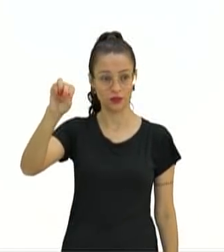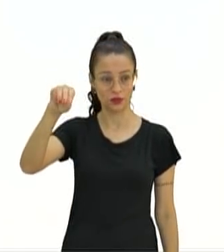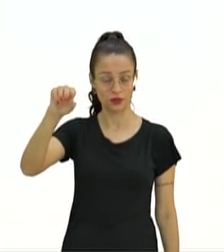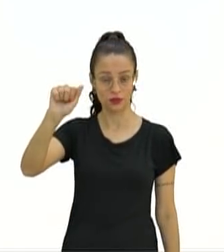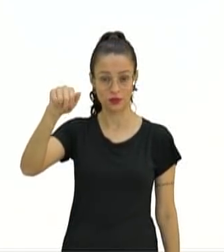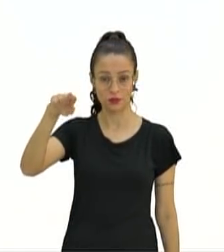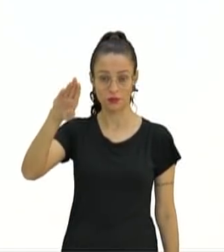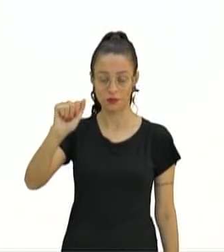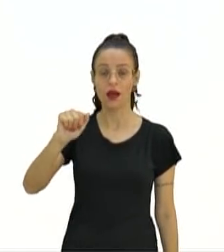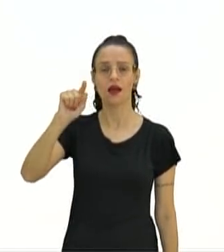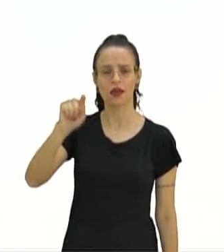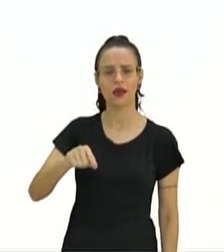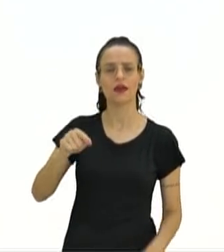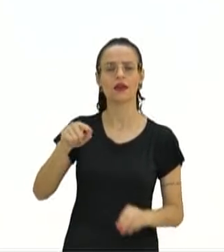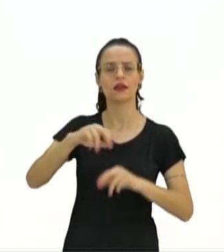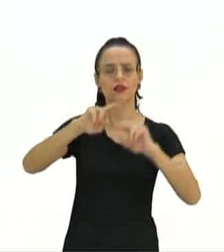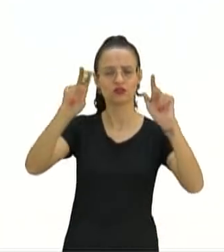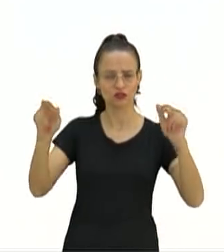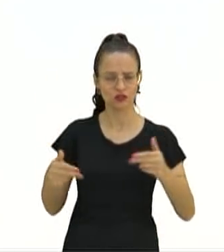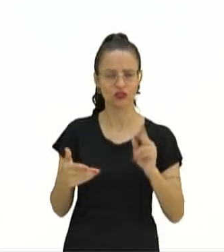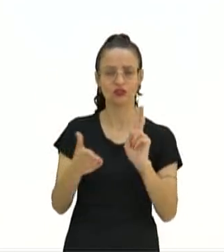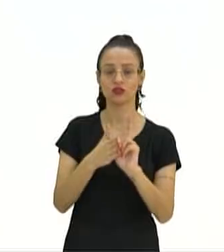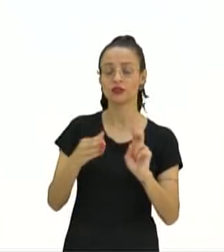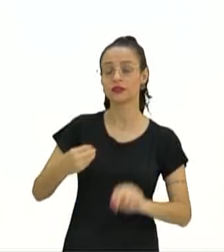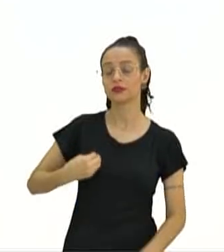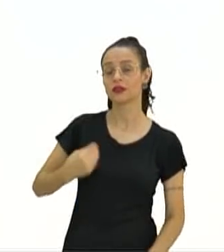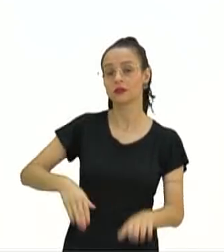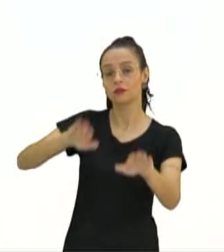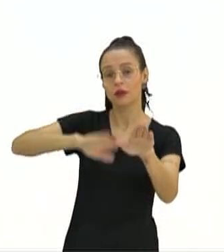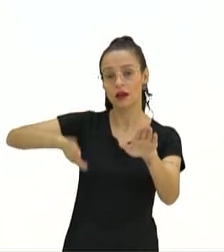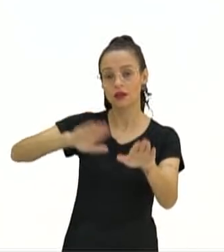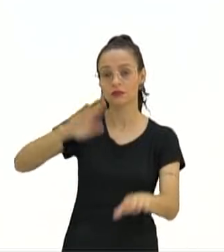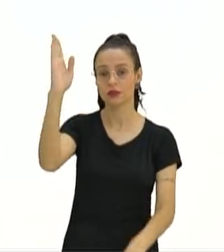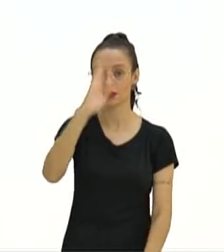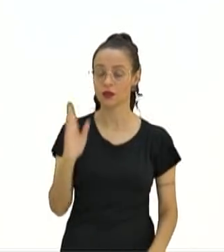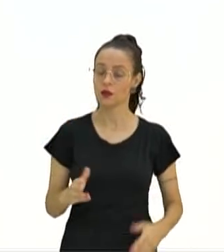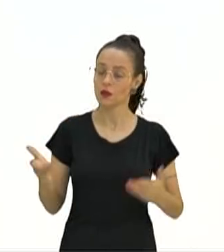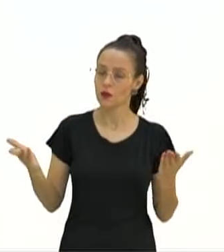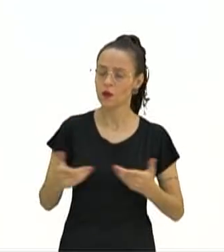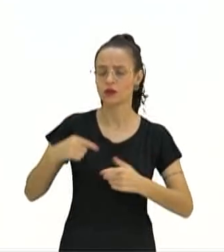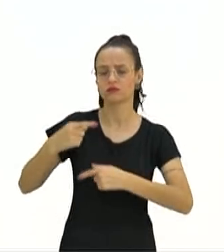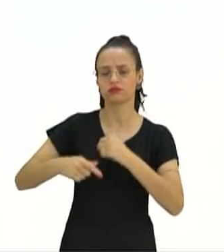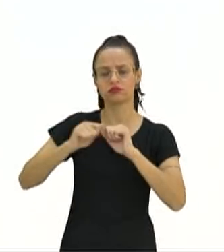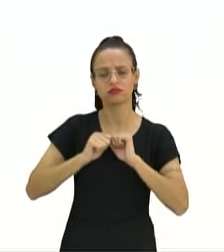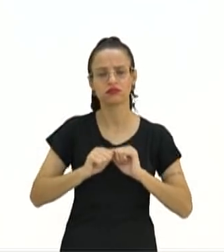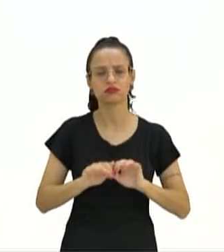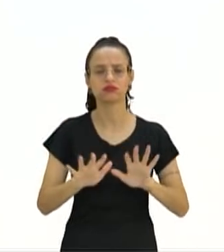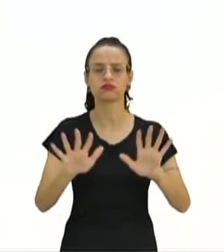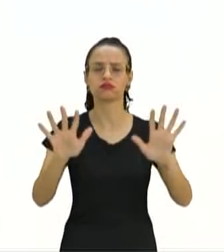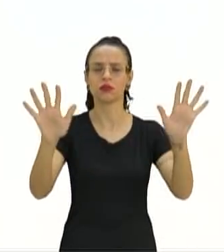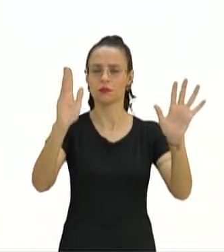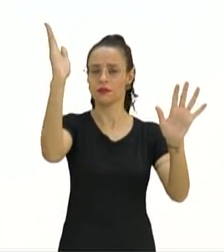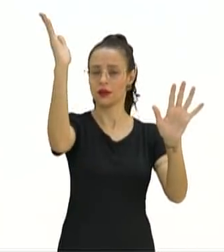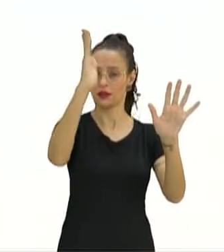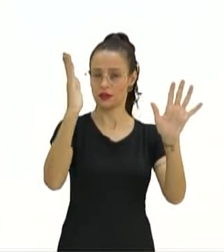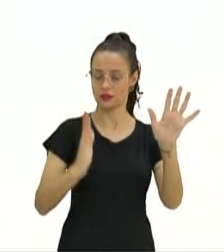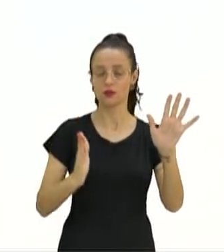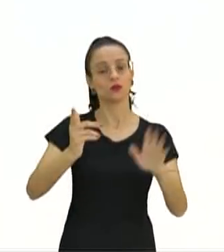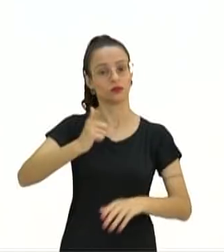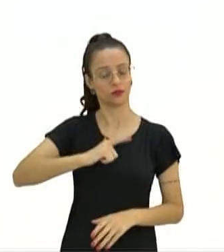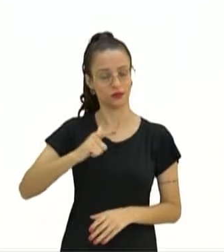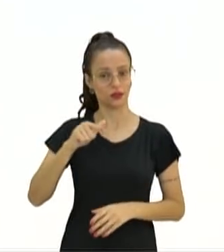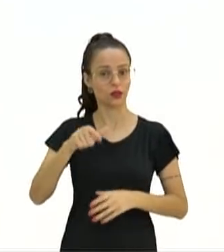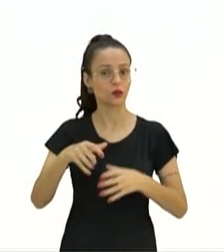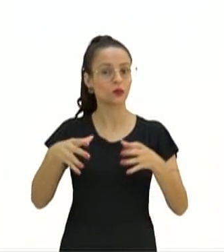do litoral brasileiro. Atualmente, seus descendentes vivem em várias partes do nosso país. Há um grupo